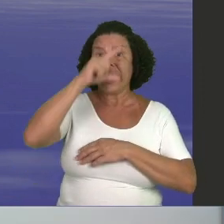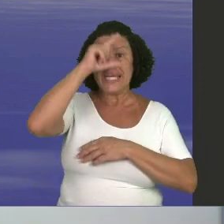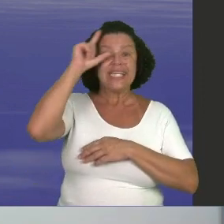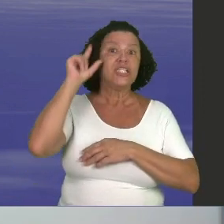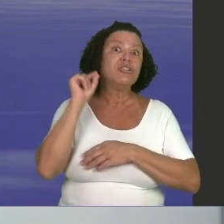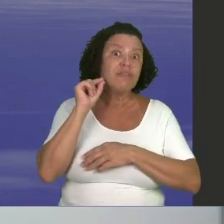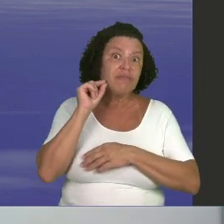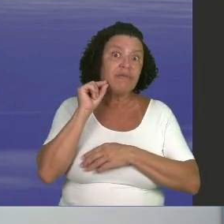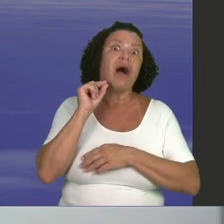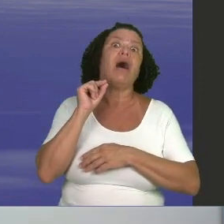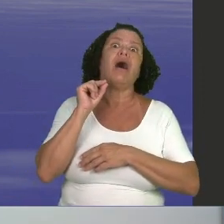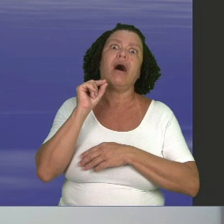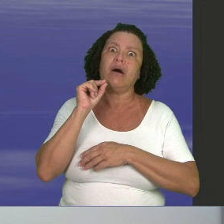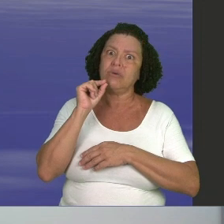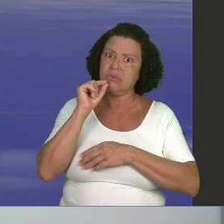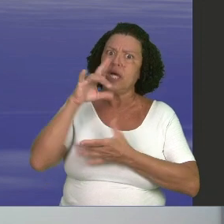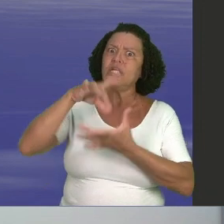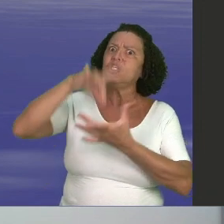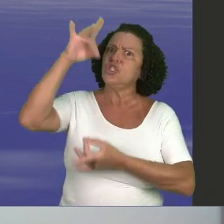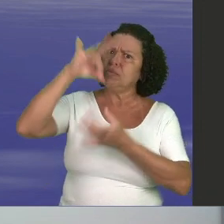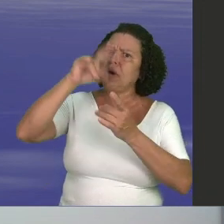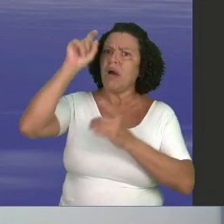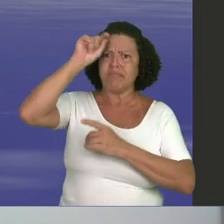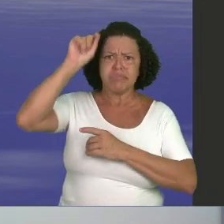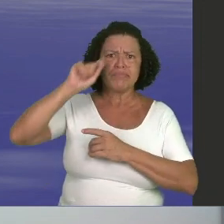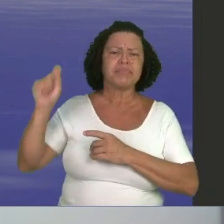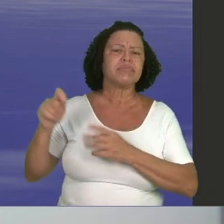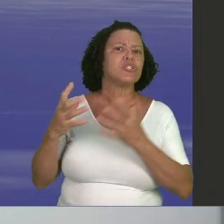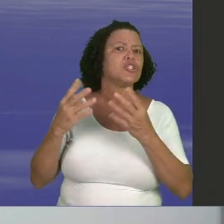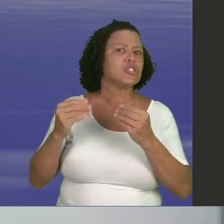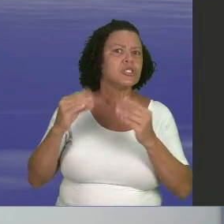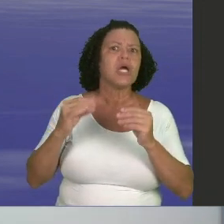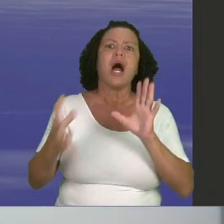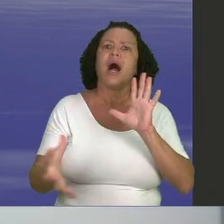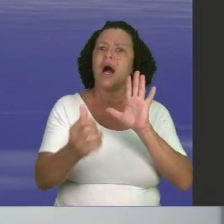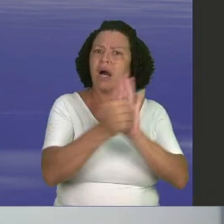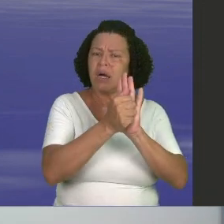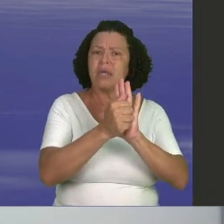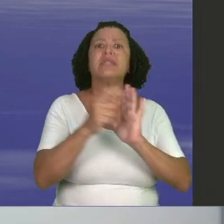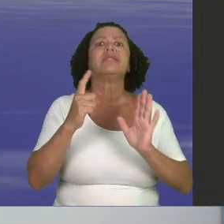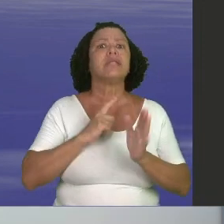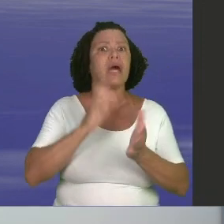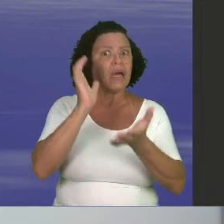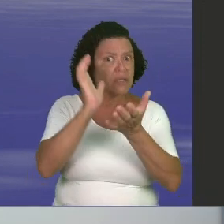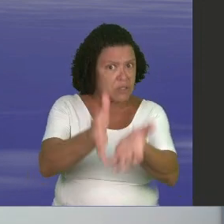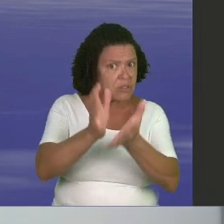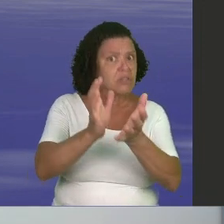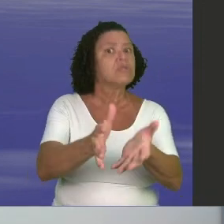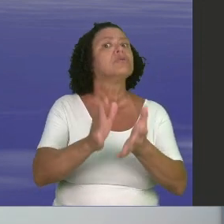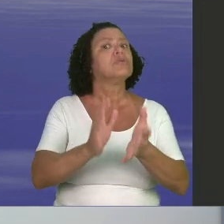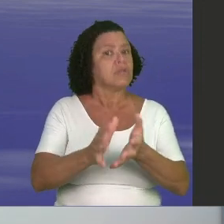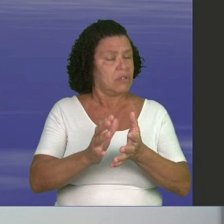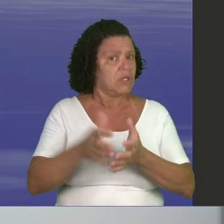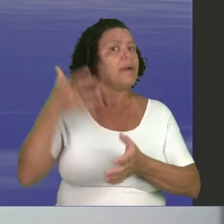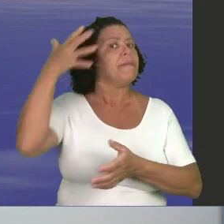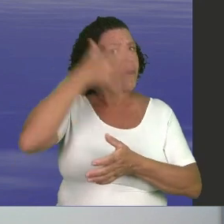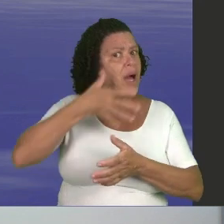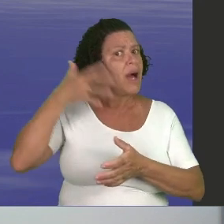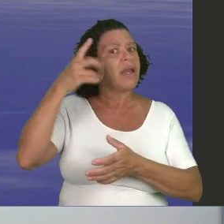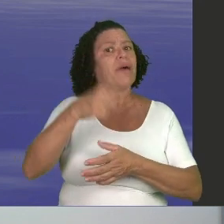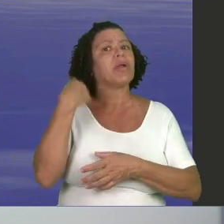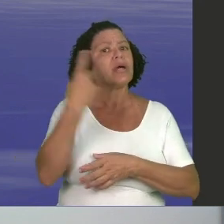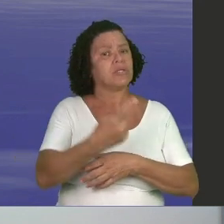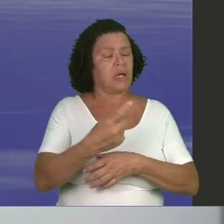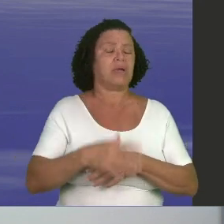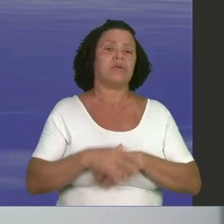vários grandes espíritas que têm psicografado e que têm feito grandes palestras para todos